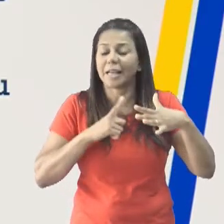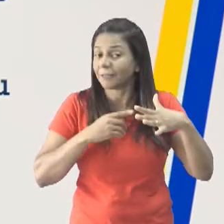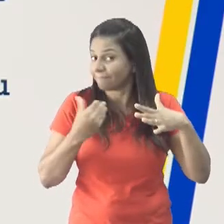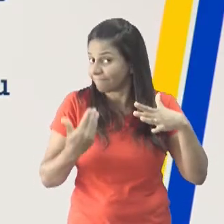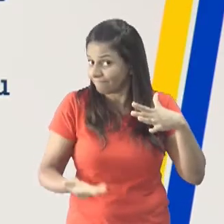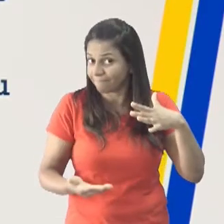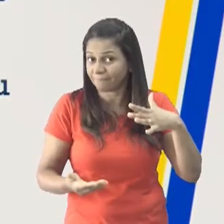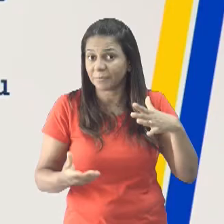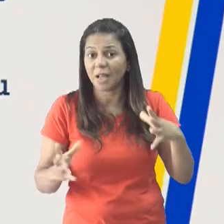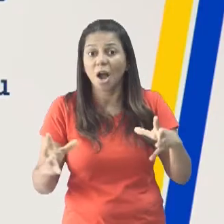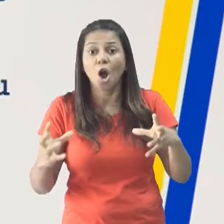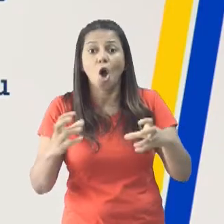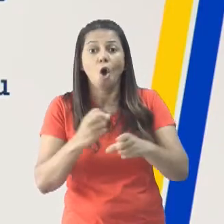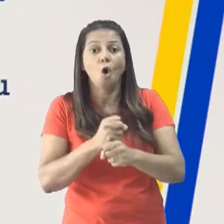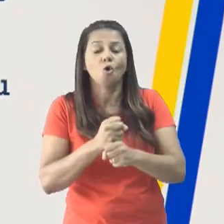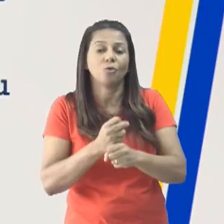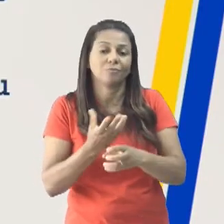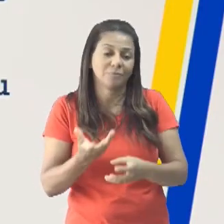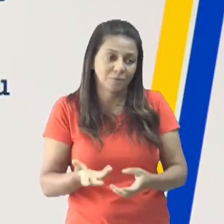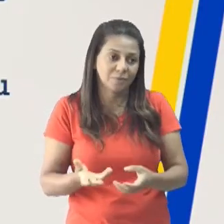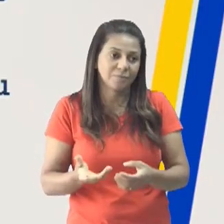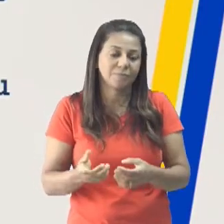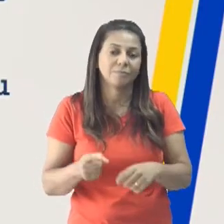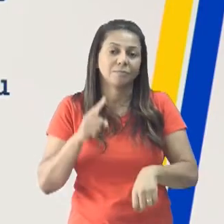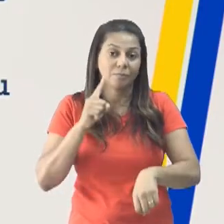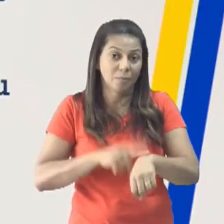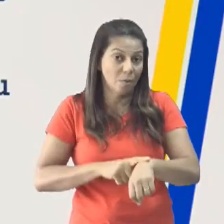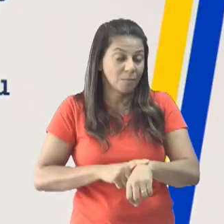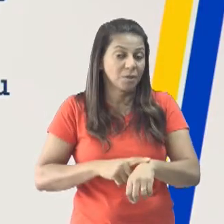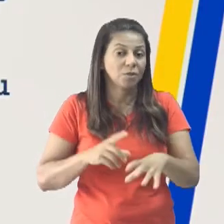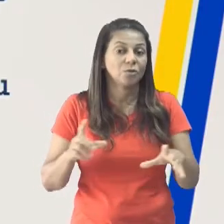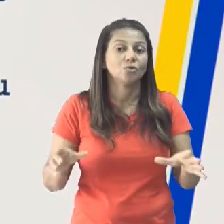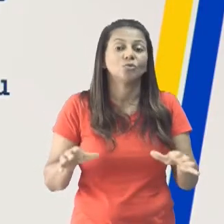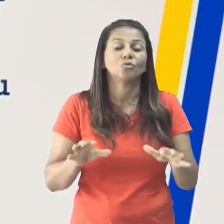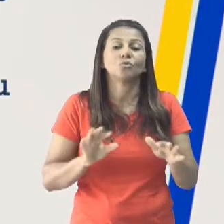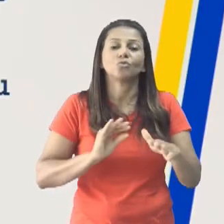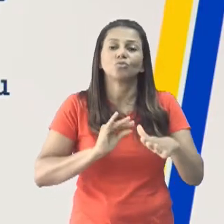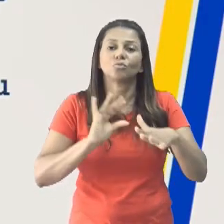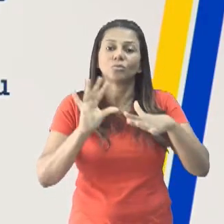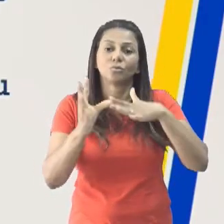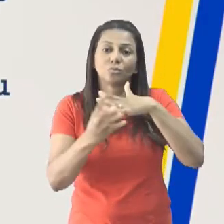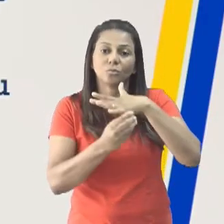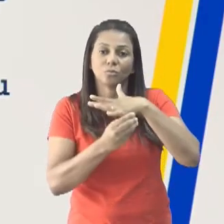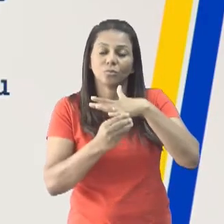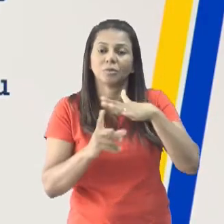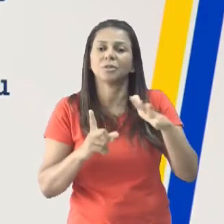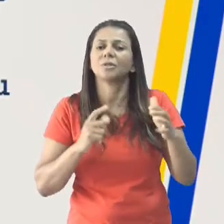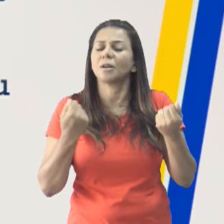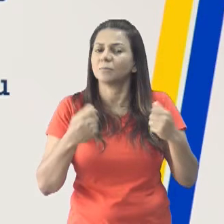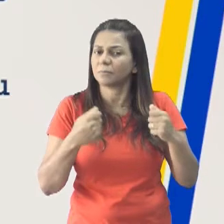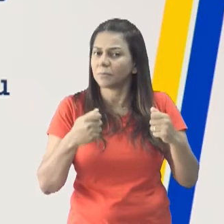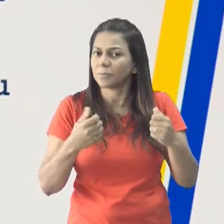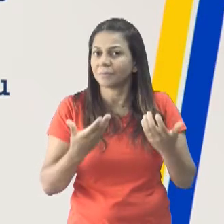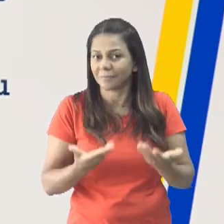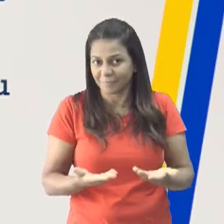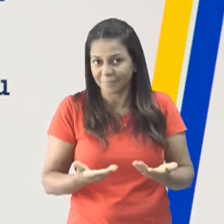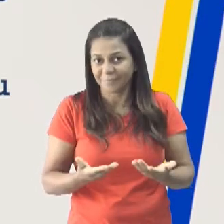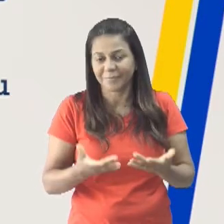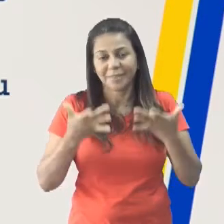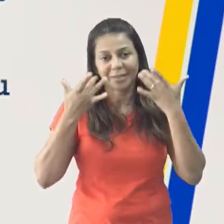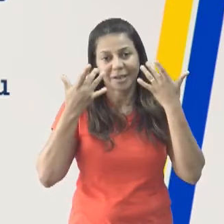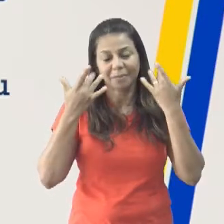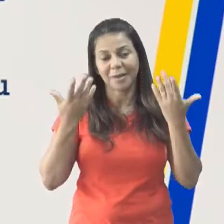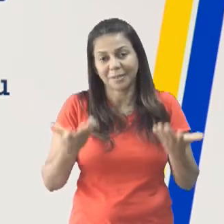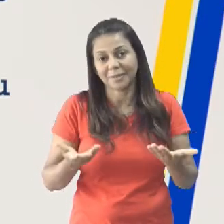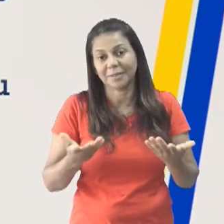uma conclusão. Momento de conclusão, encerramento ou desfecho da ação dramática.